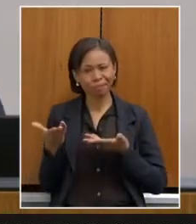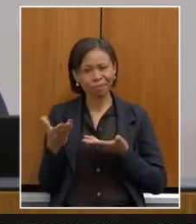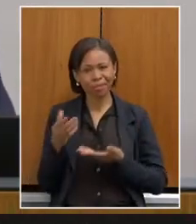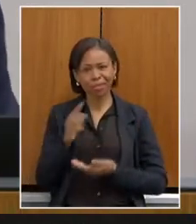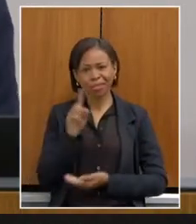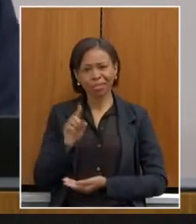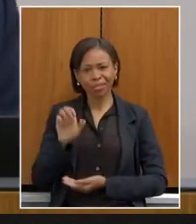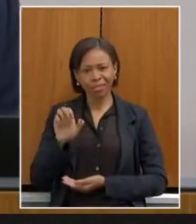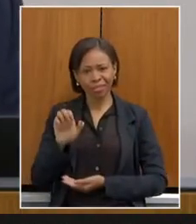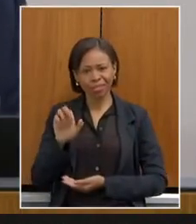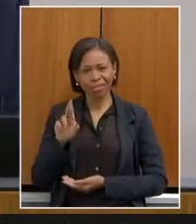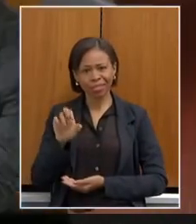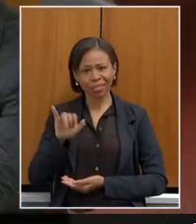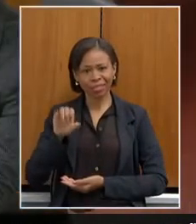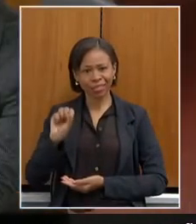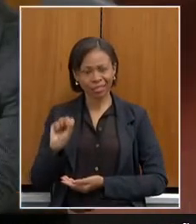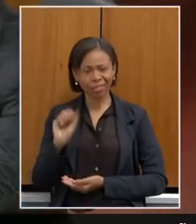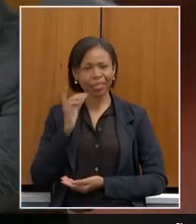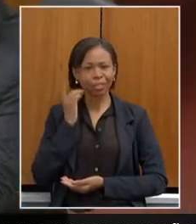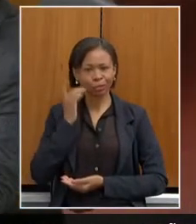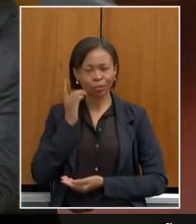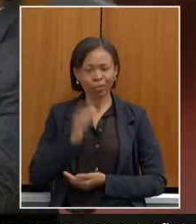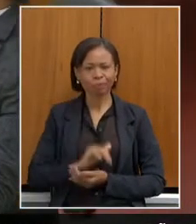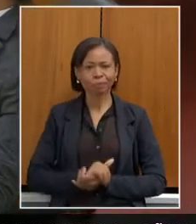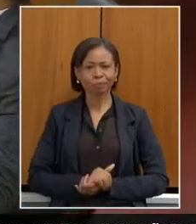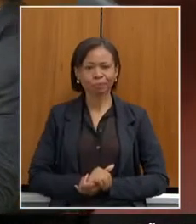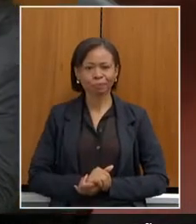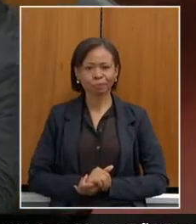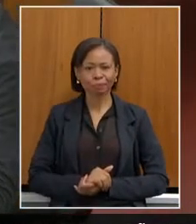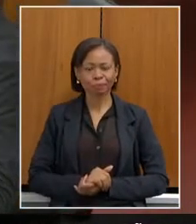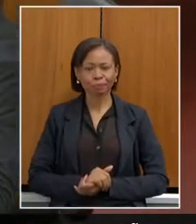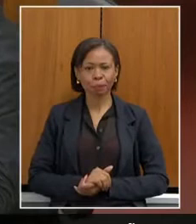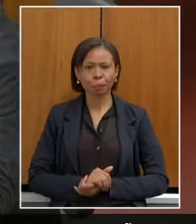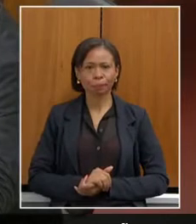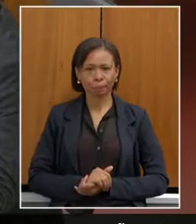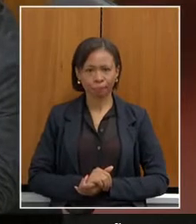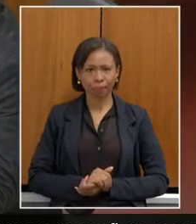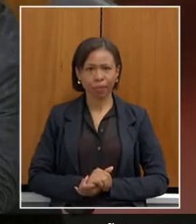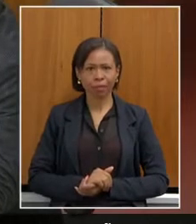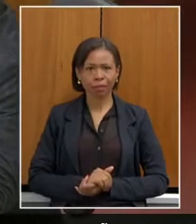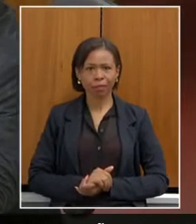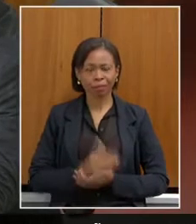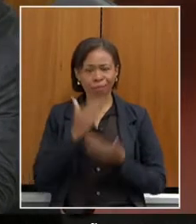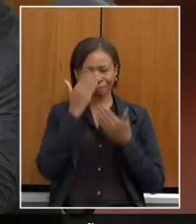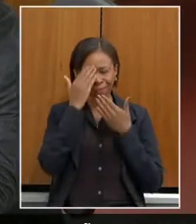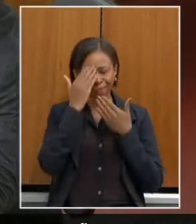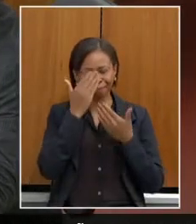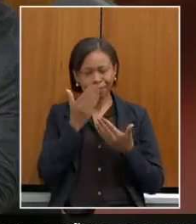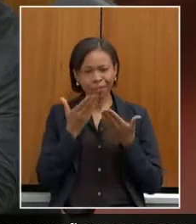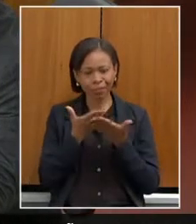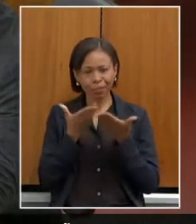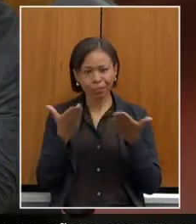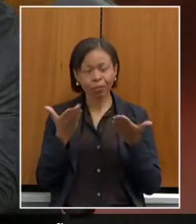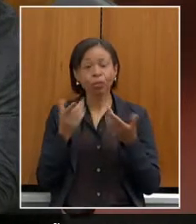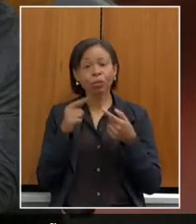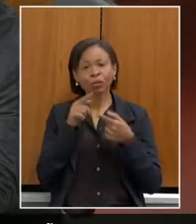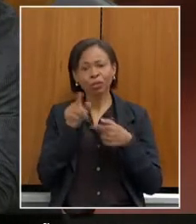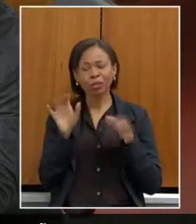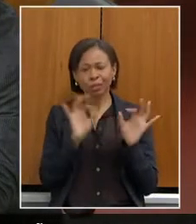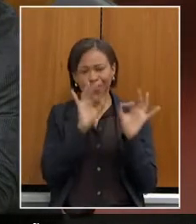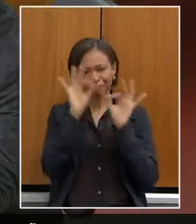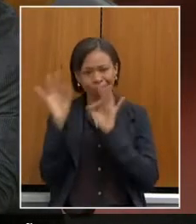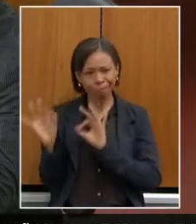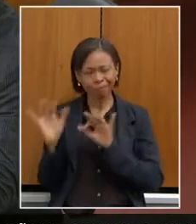Reis Muito obrigado presidente Carlos Pimenta do Sertão a todos que nos assistem pelas redes